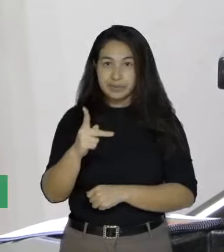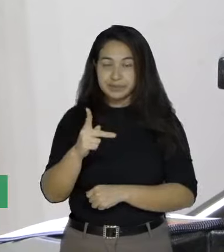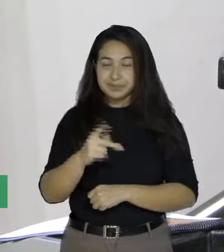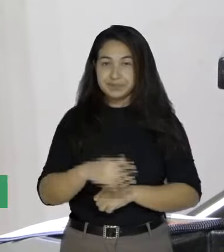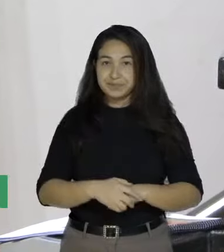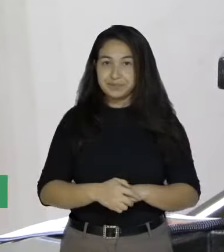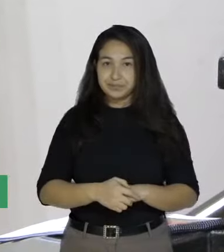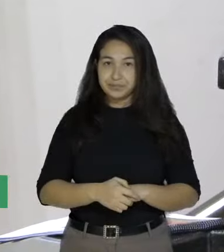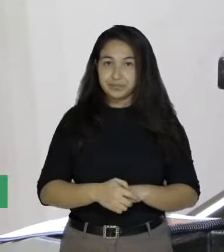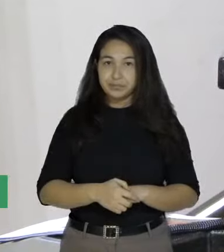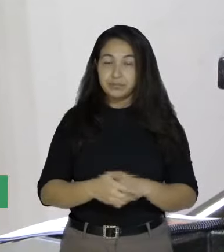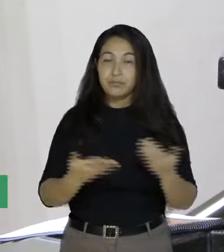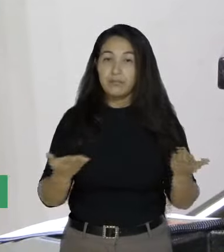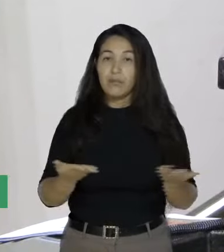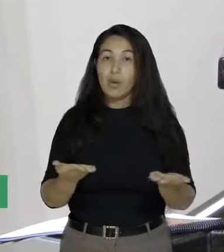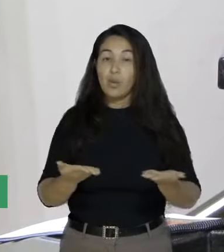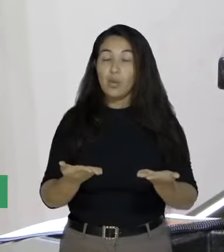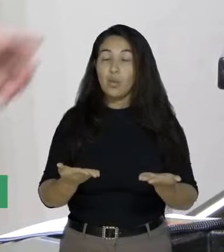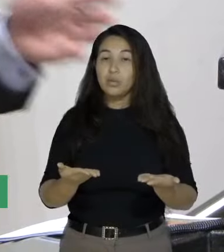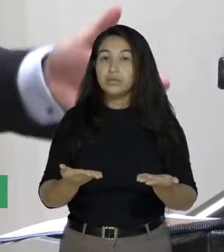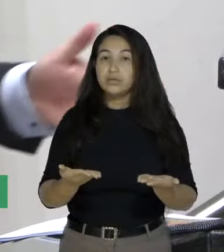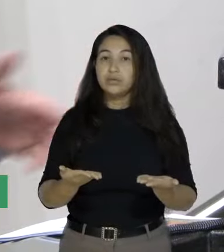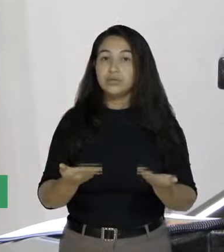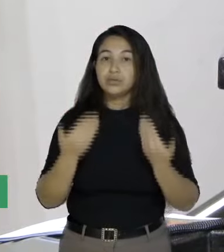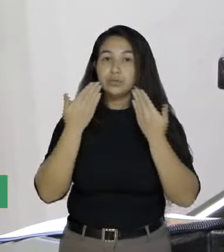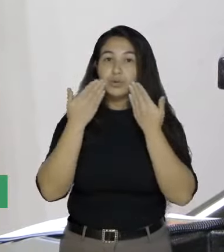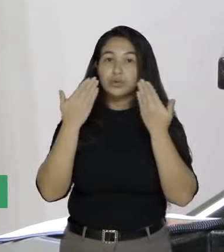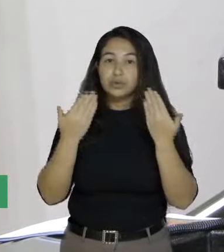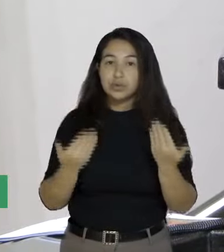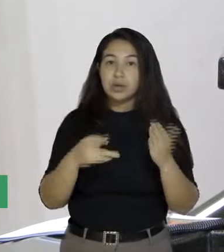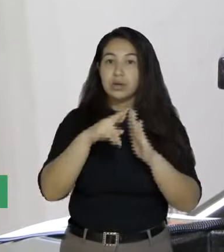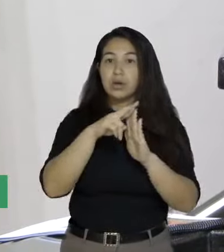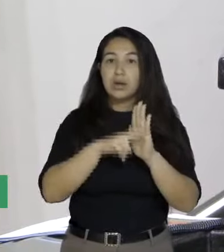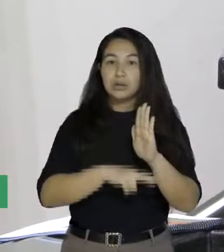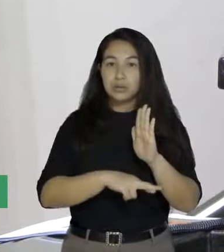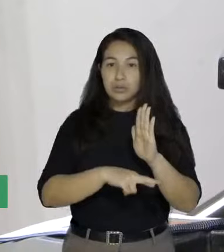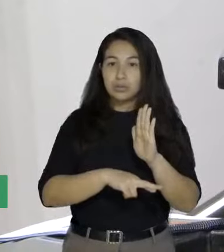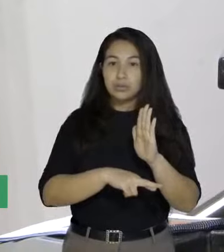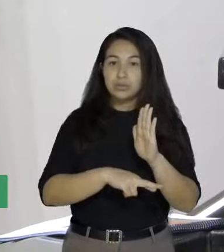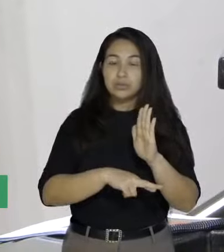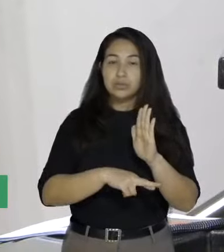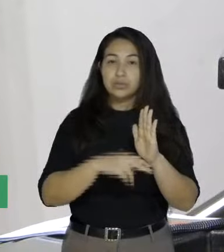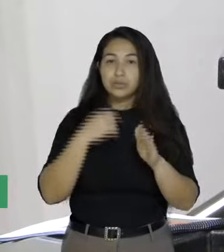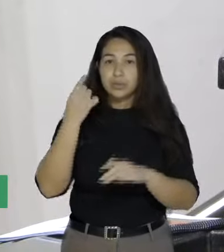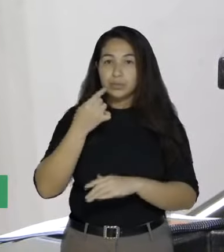E hoje nós vamos trazer aqui nesse relatório Deputado